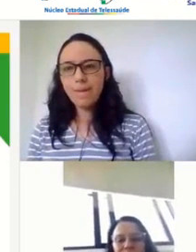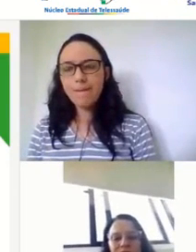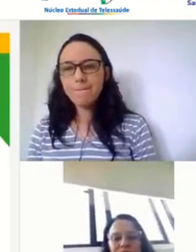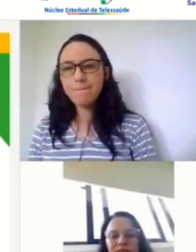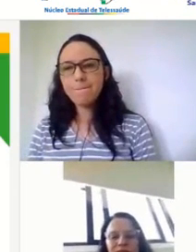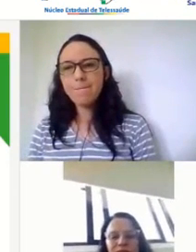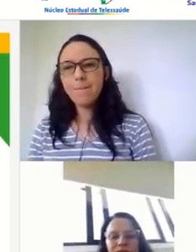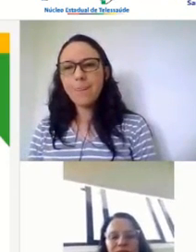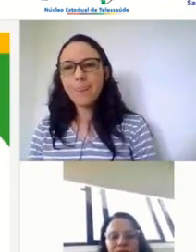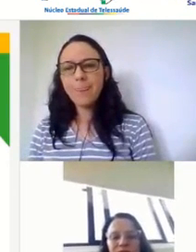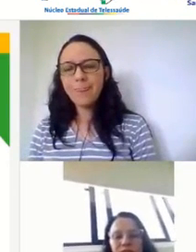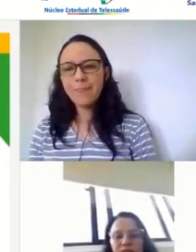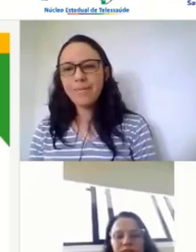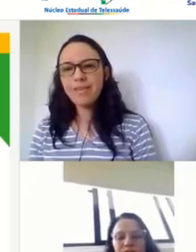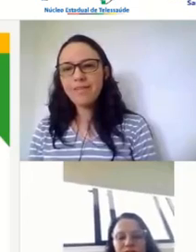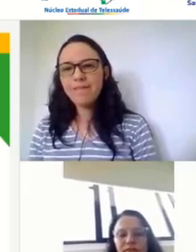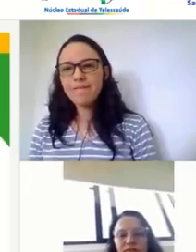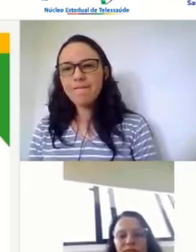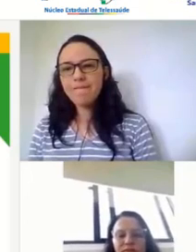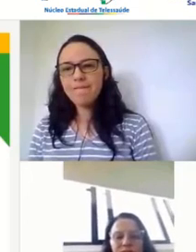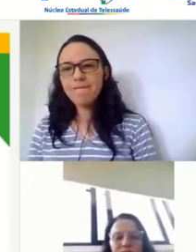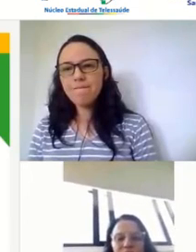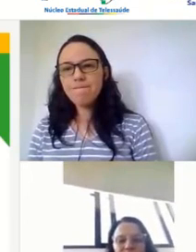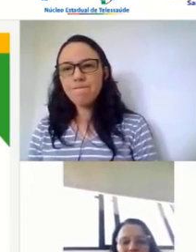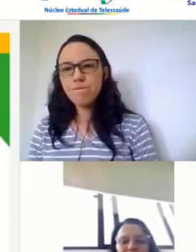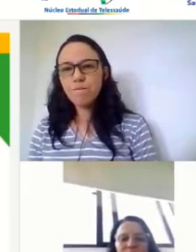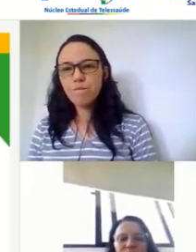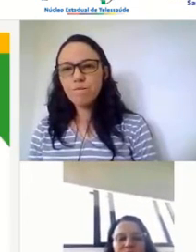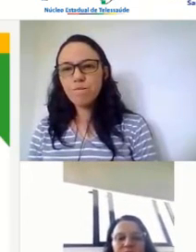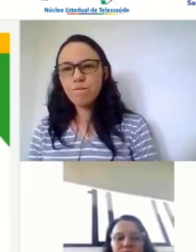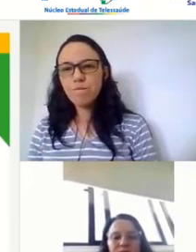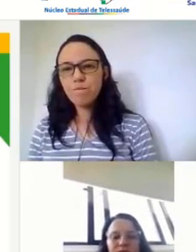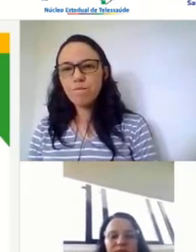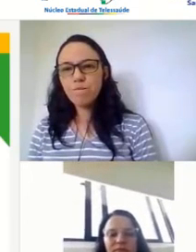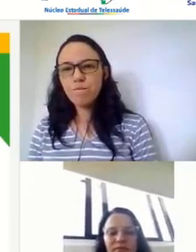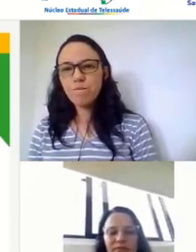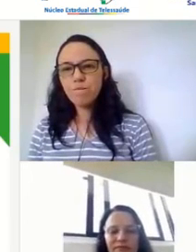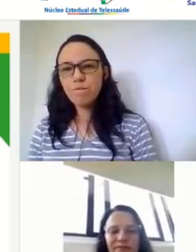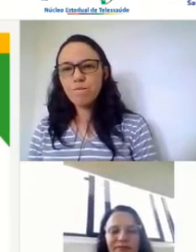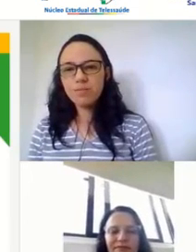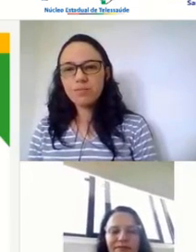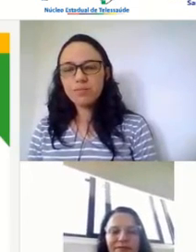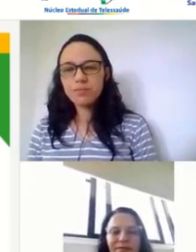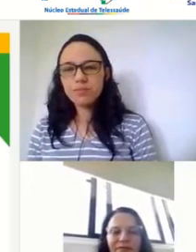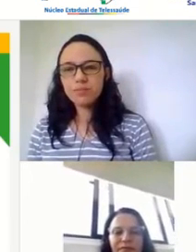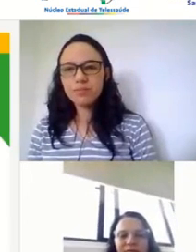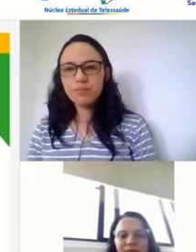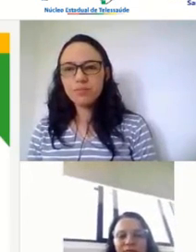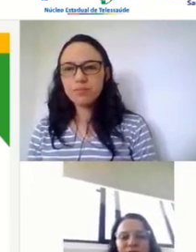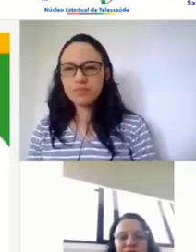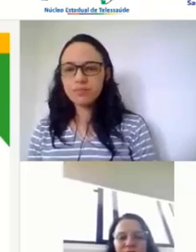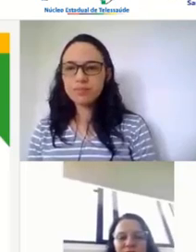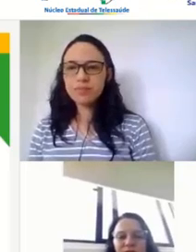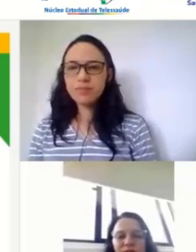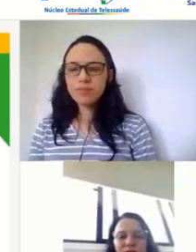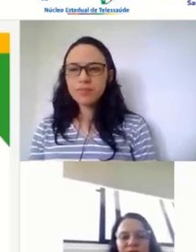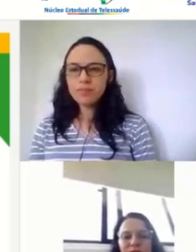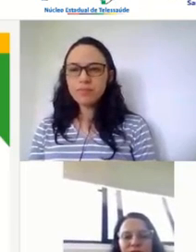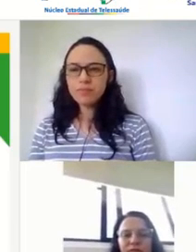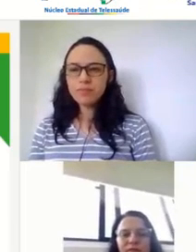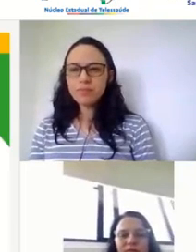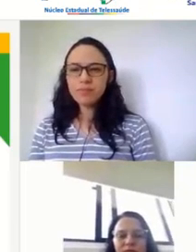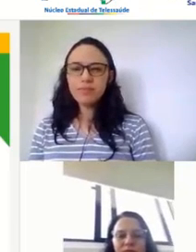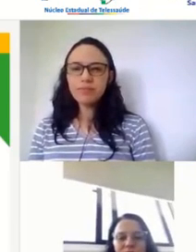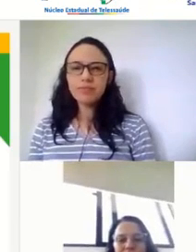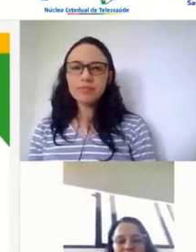enquanto fechado quando for momento da que a pessoa terminar de falar a gente vai a mesa tá bom